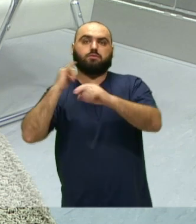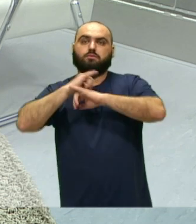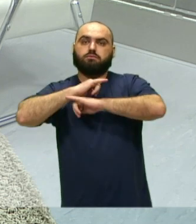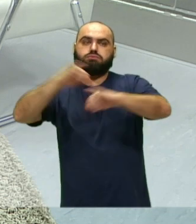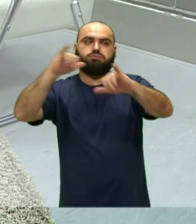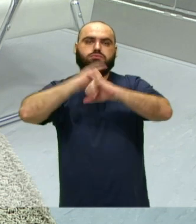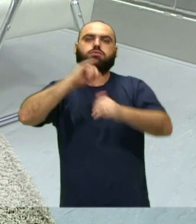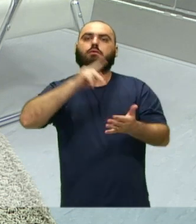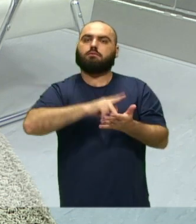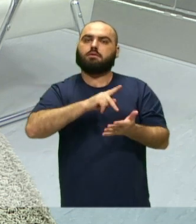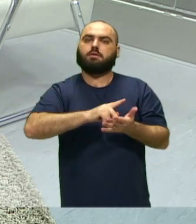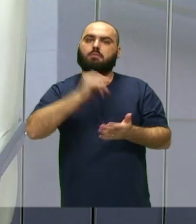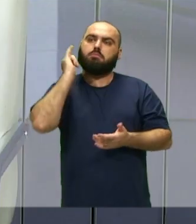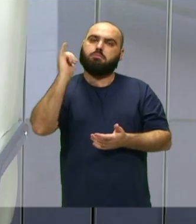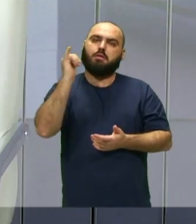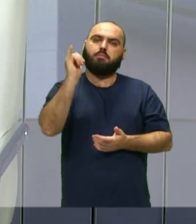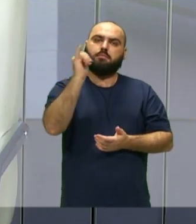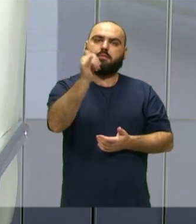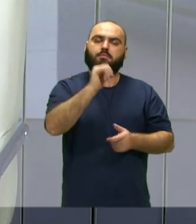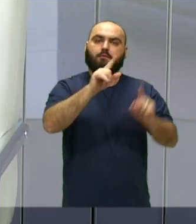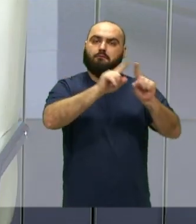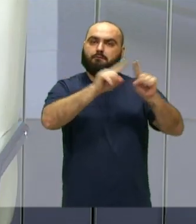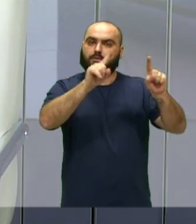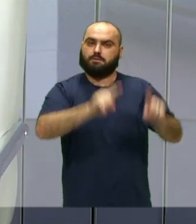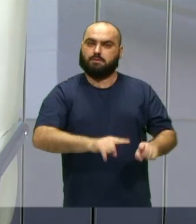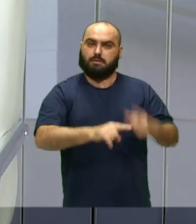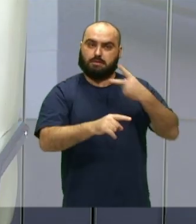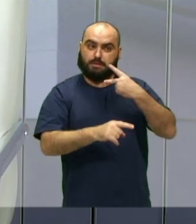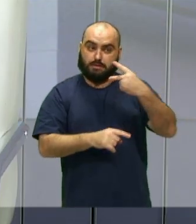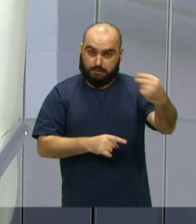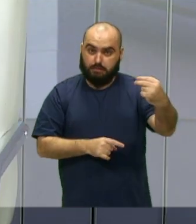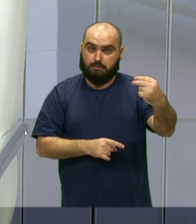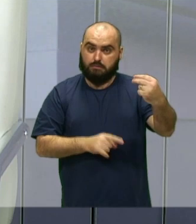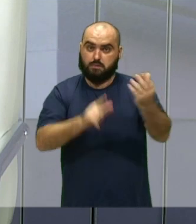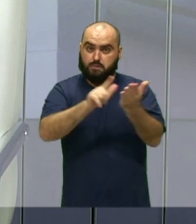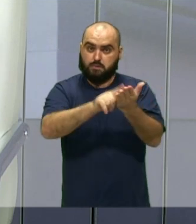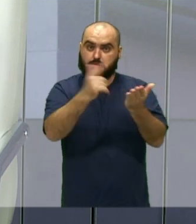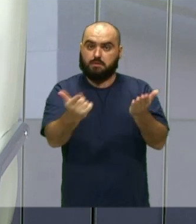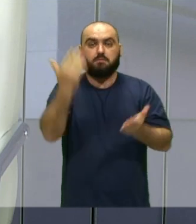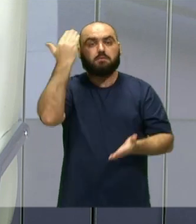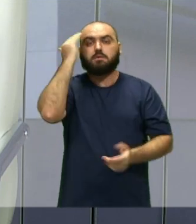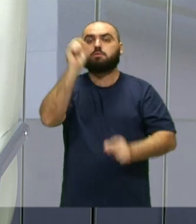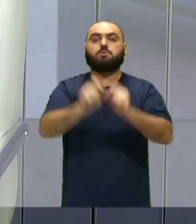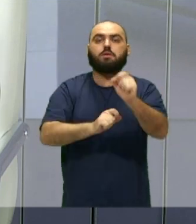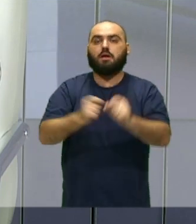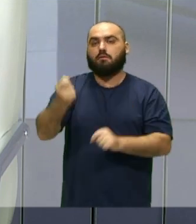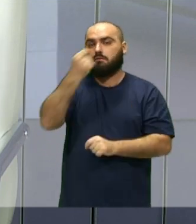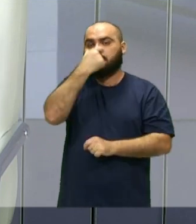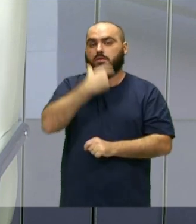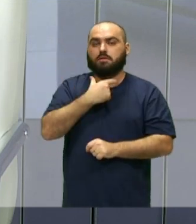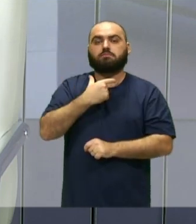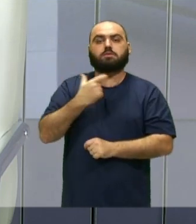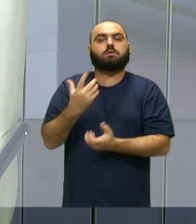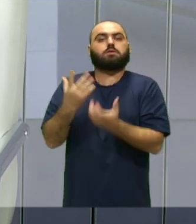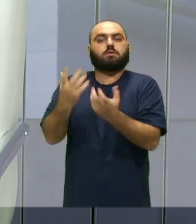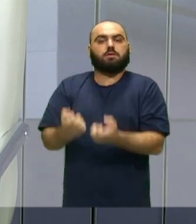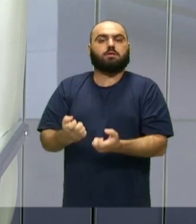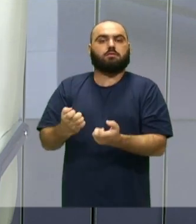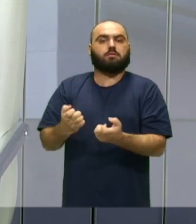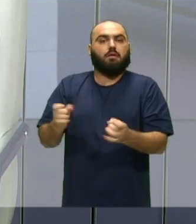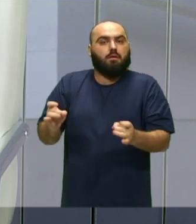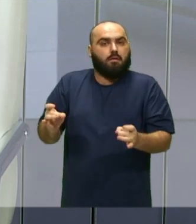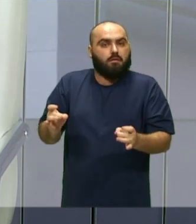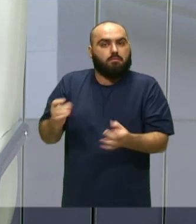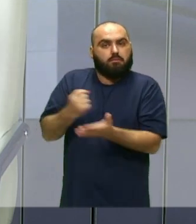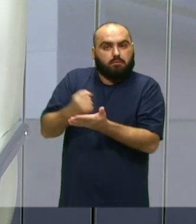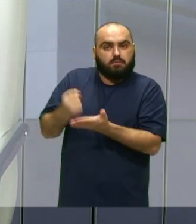matérias. Os trabalhadores saíram dali entendidos que o Volney Morastone gostaria de fechar